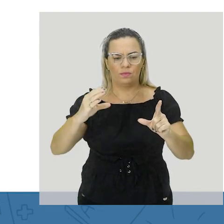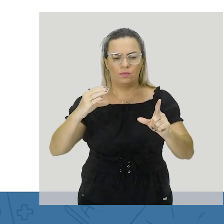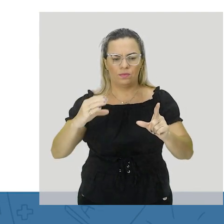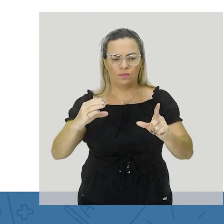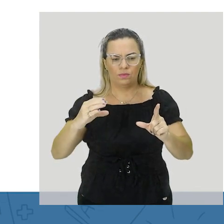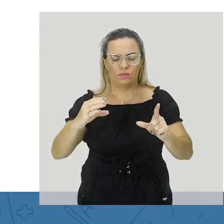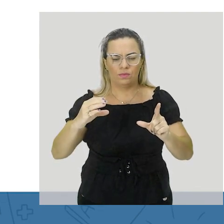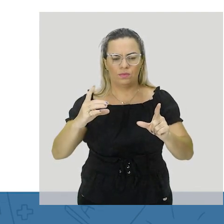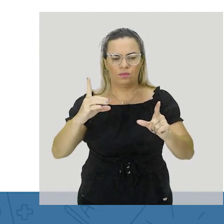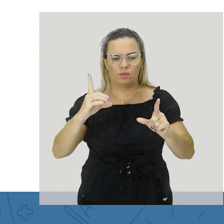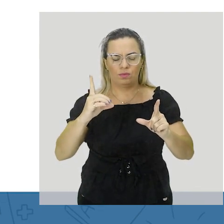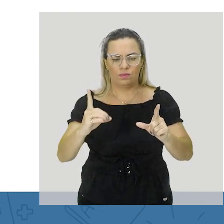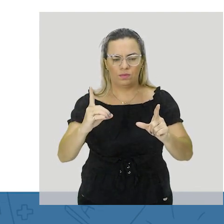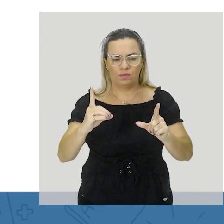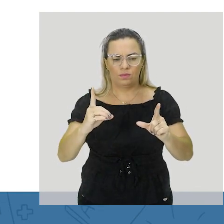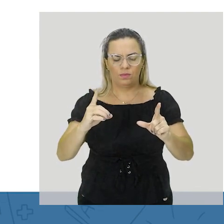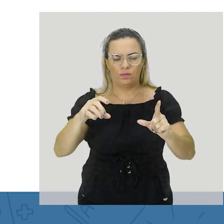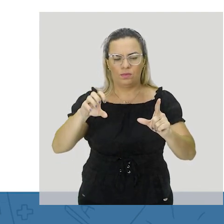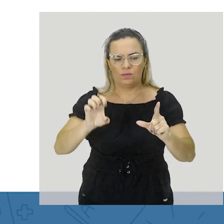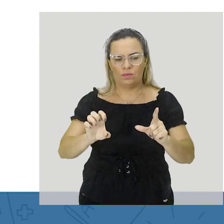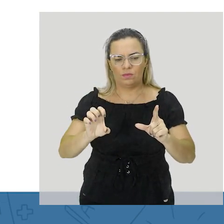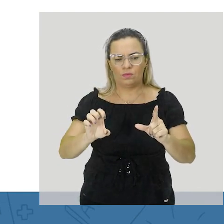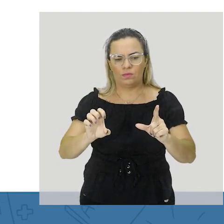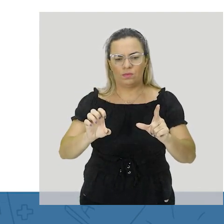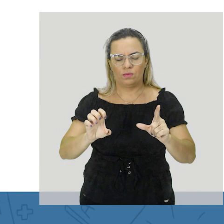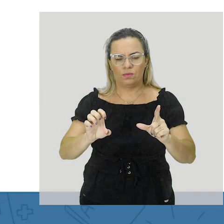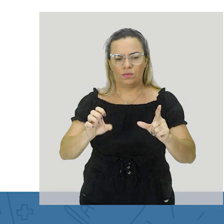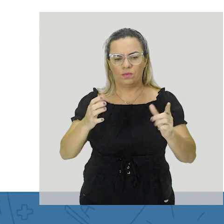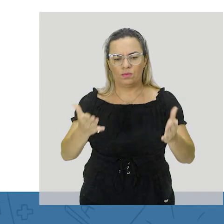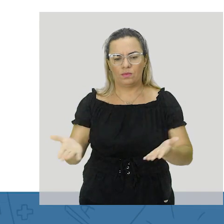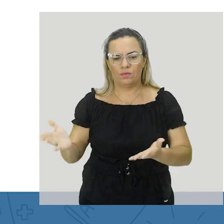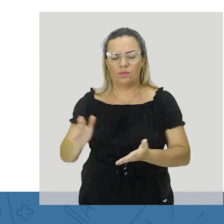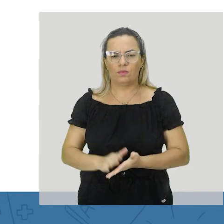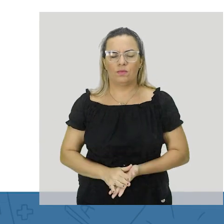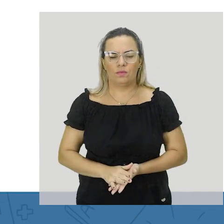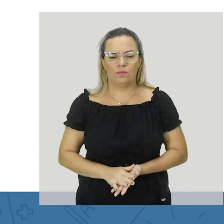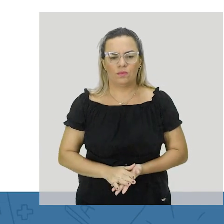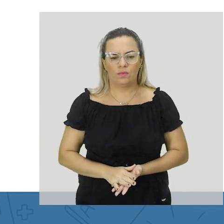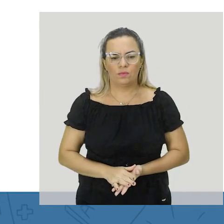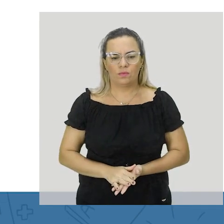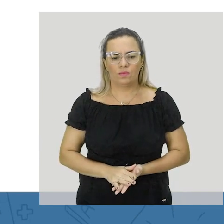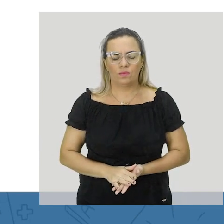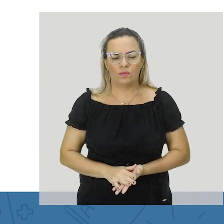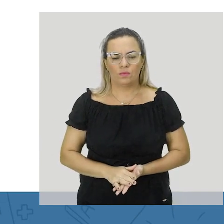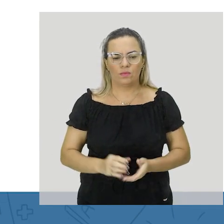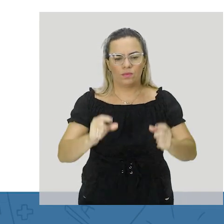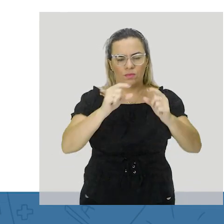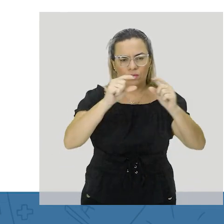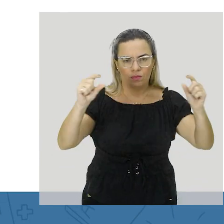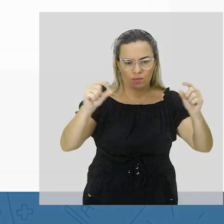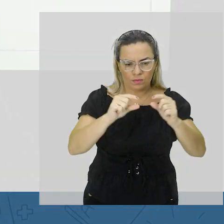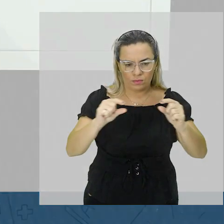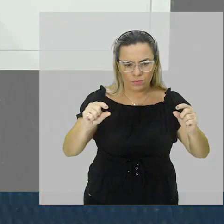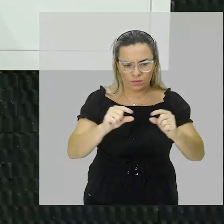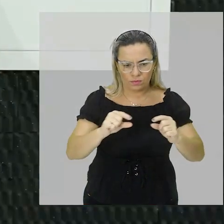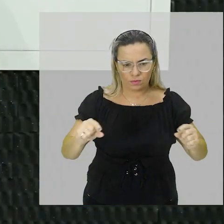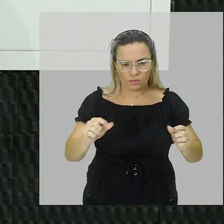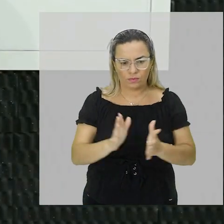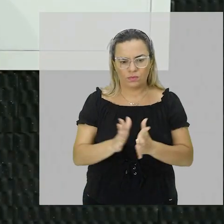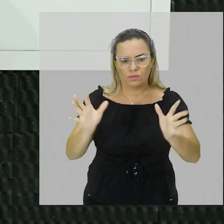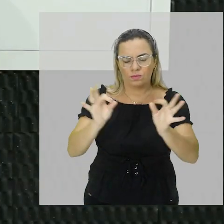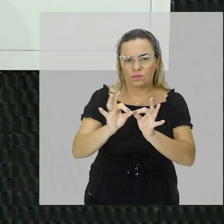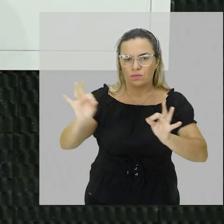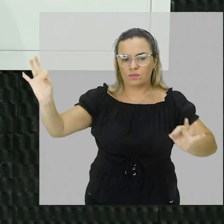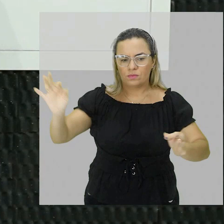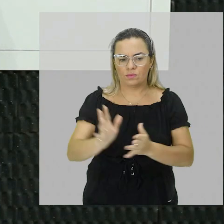Letra D, Saturno. E letra E, Netuno. Certo? Então a cestilha, se a gente voltar para a cestilha, ela fala, né? A